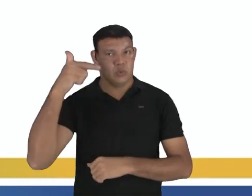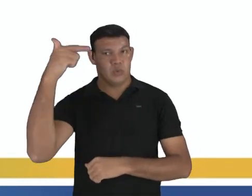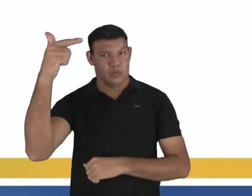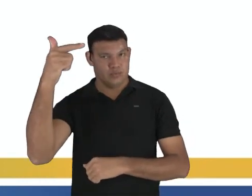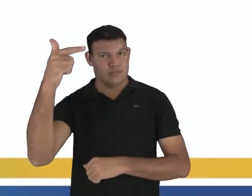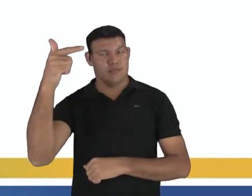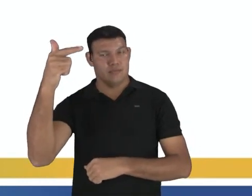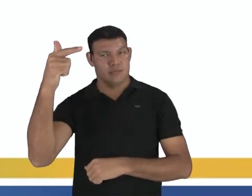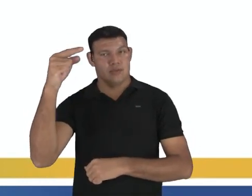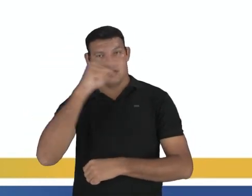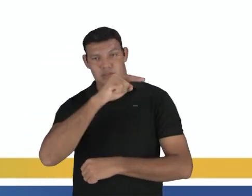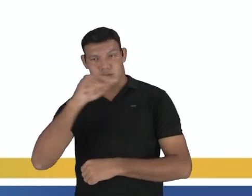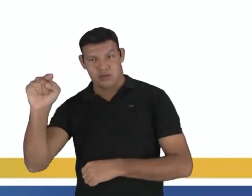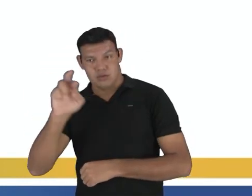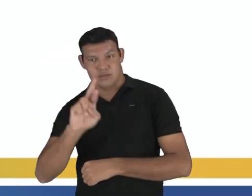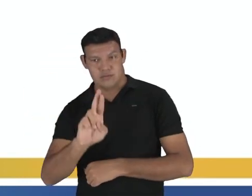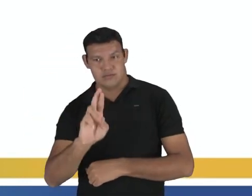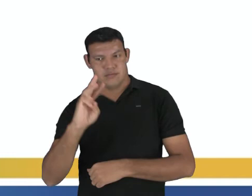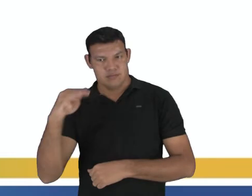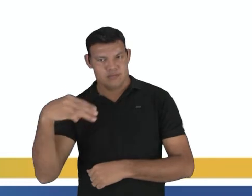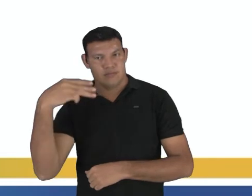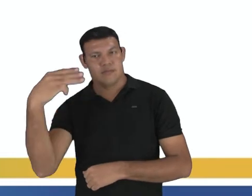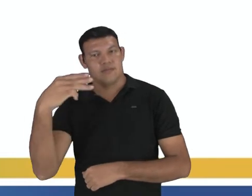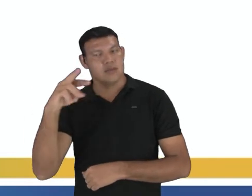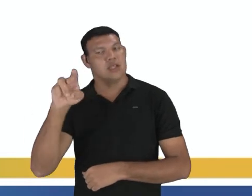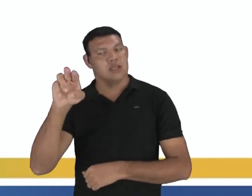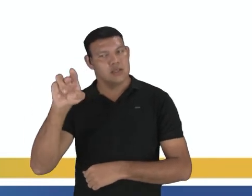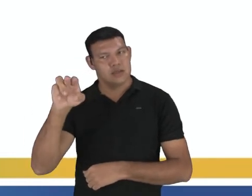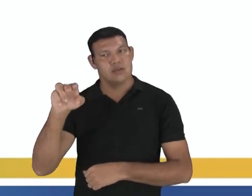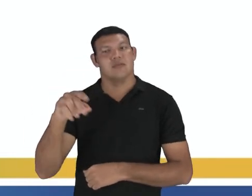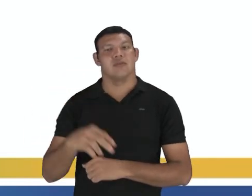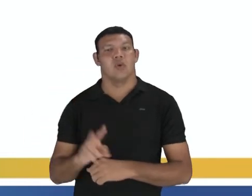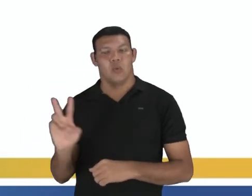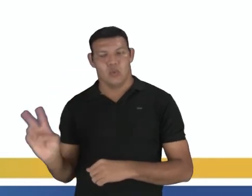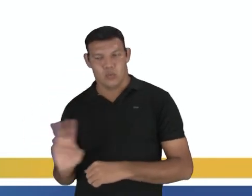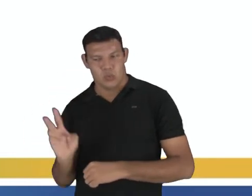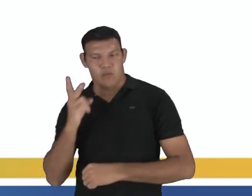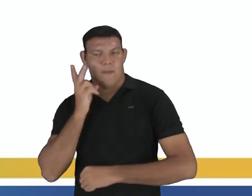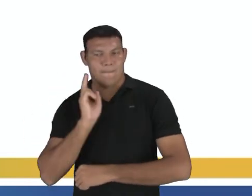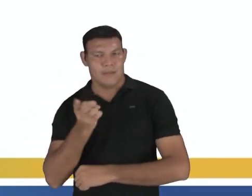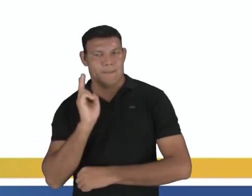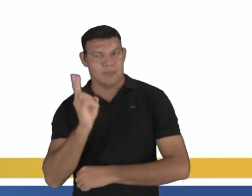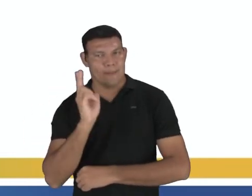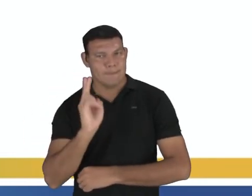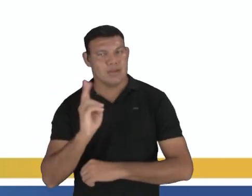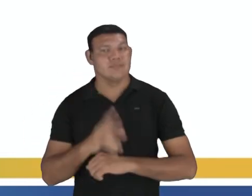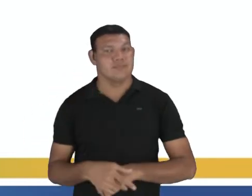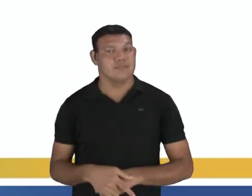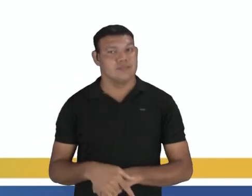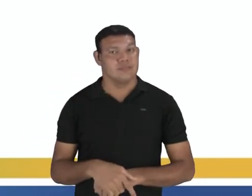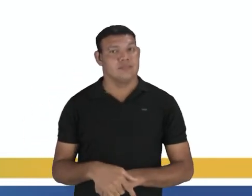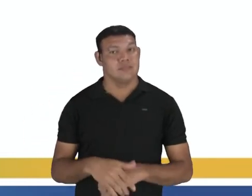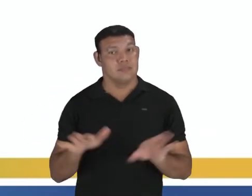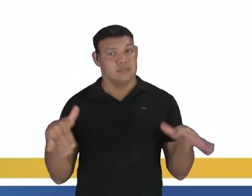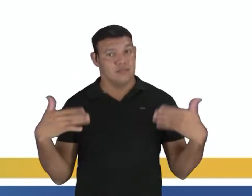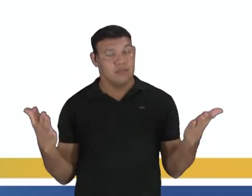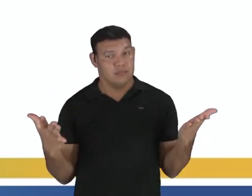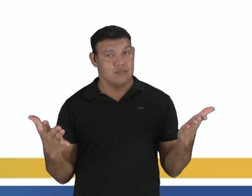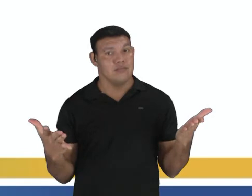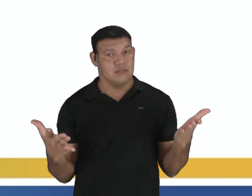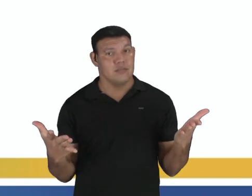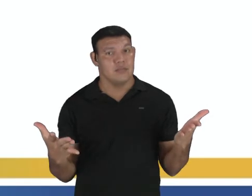o quê? Se eu pegar esse T ao quadrado e dividir pelo raio médio ao cubo, eu vou obter um valor constante. Isso